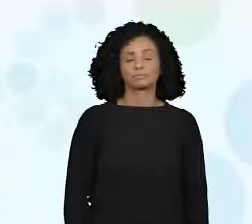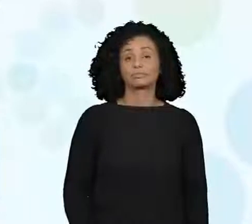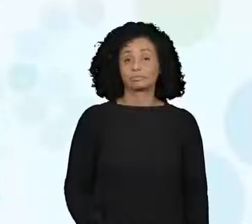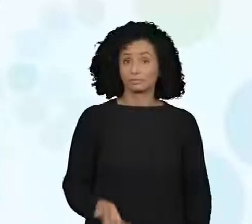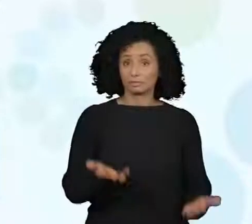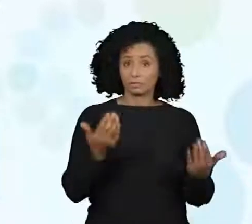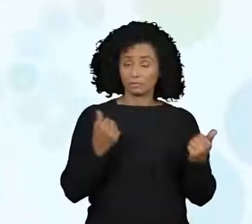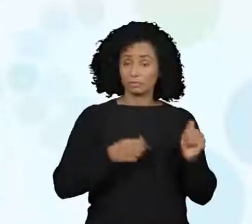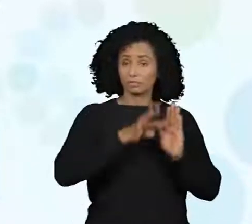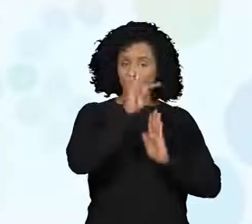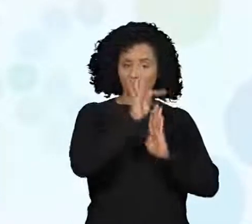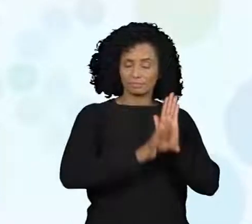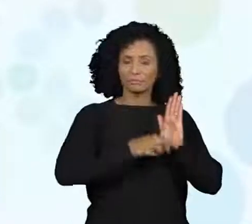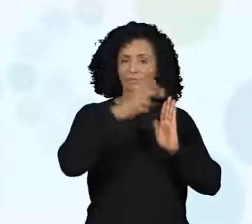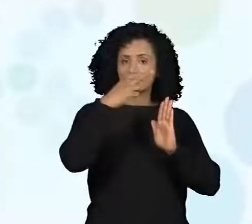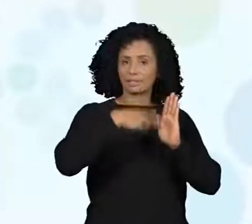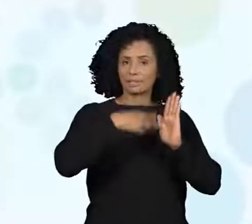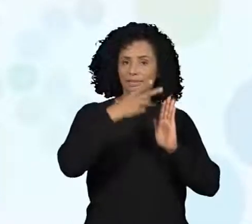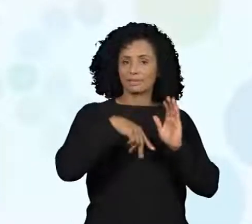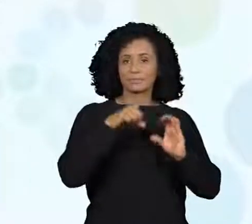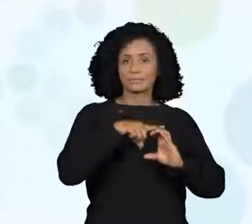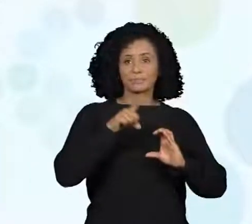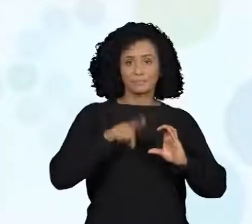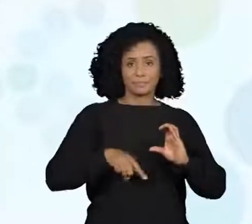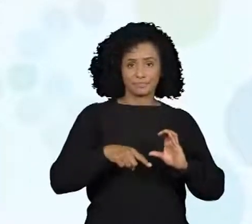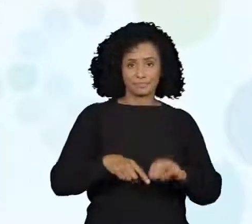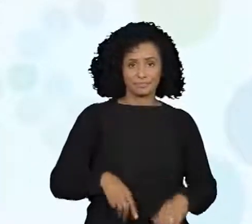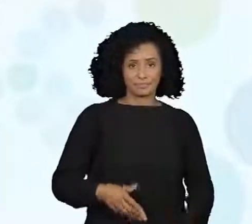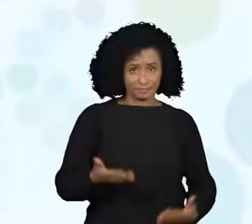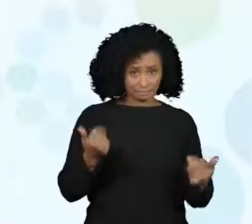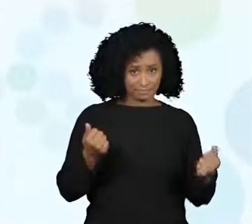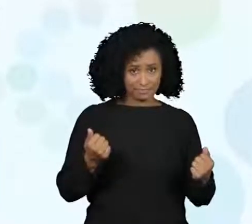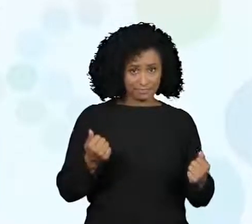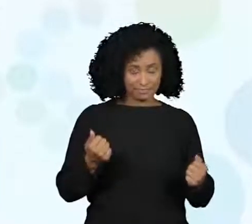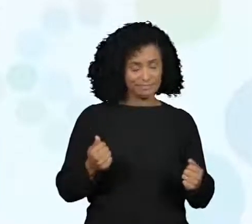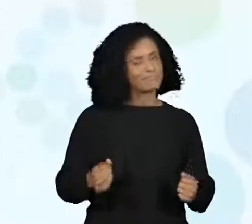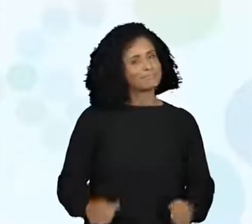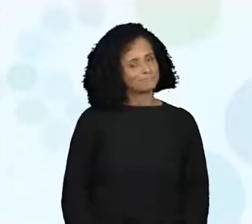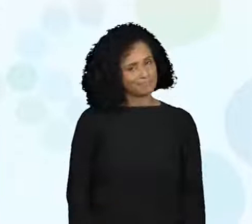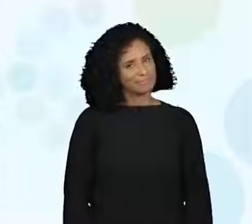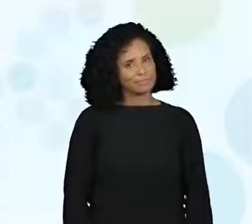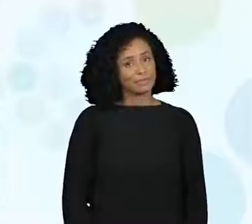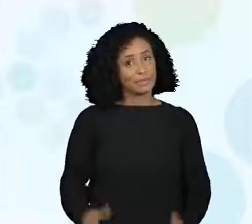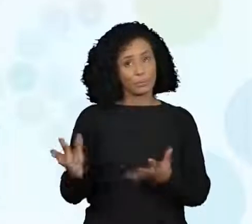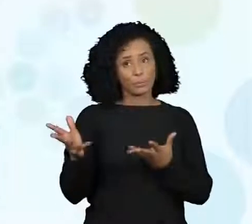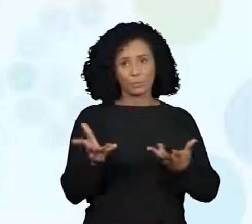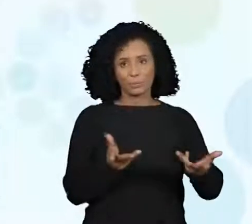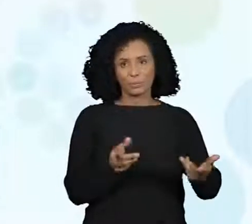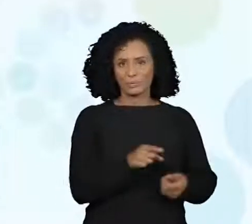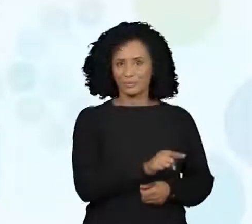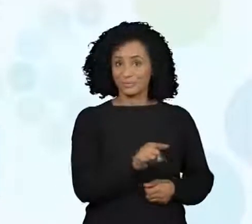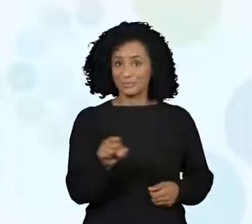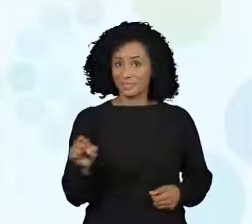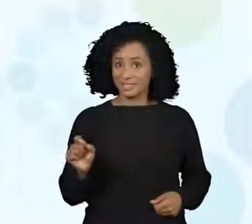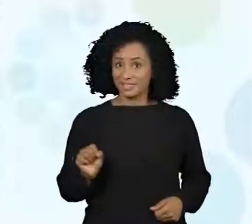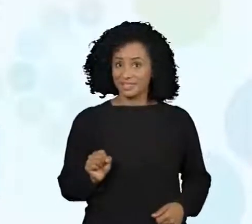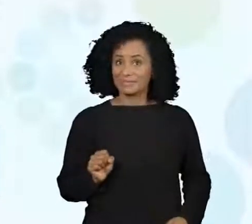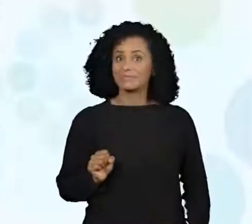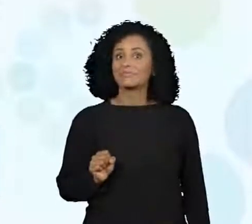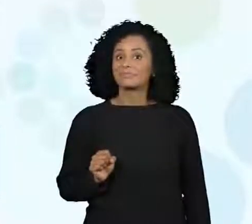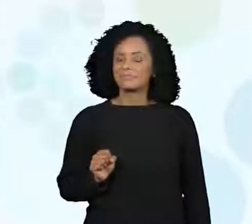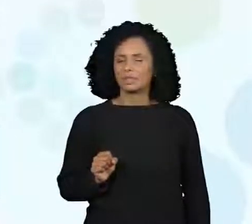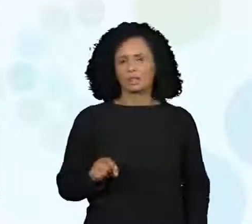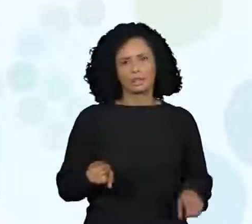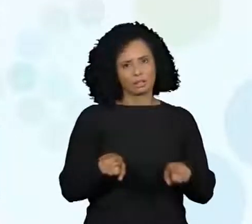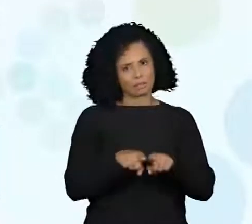Vamos ao texto científico? Muito bem, aí um convite aí para vocês. E eu sei também